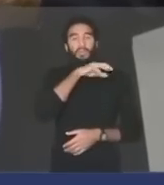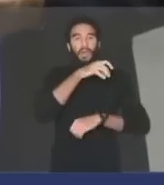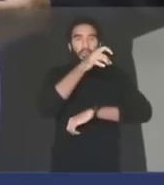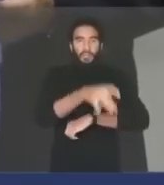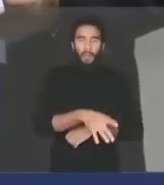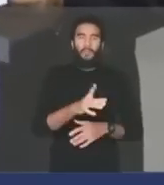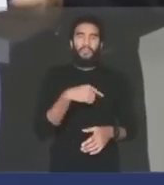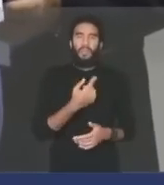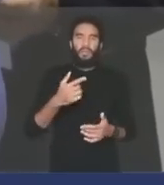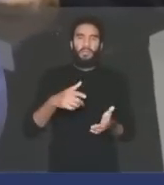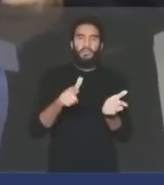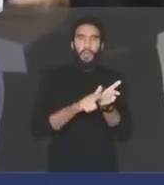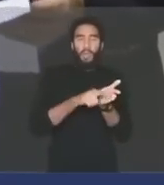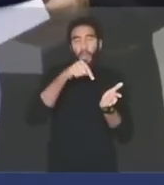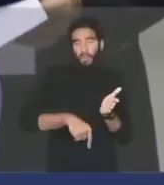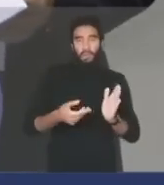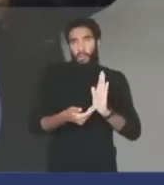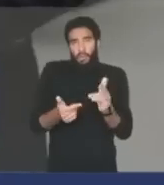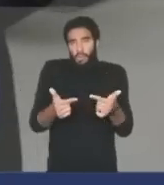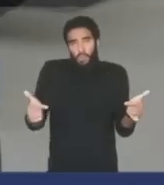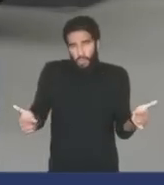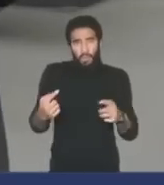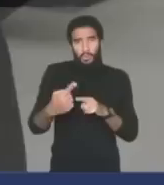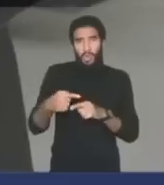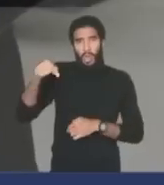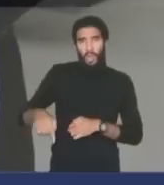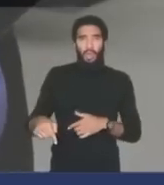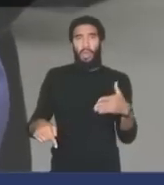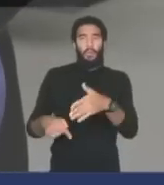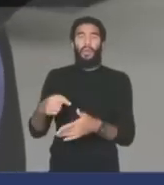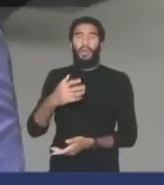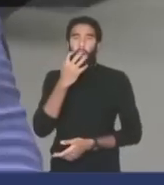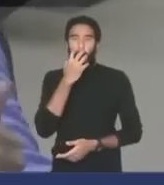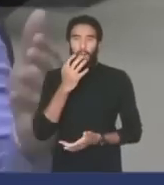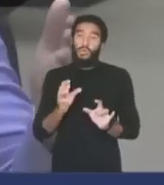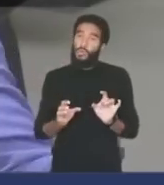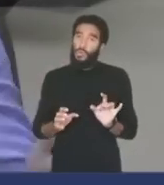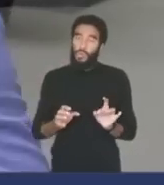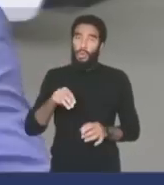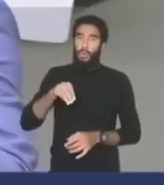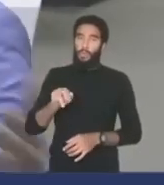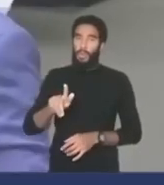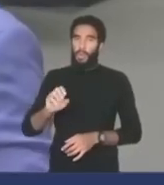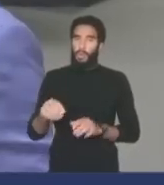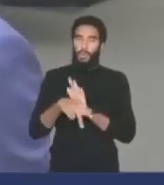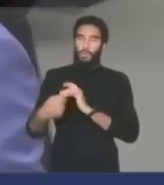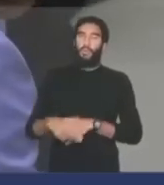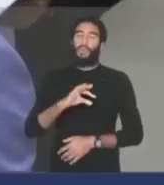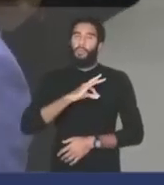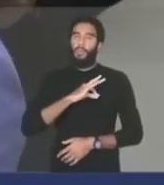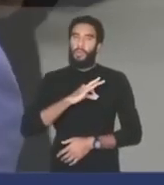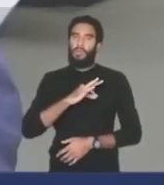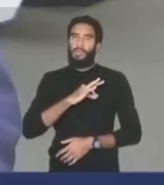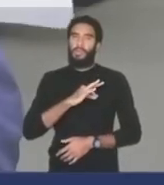aqui na Câmara dos Deputados, nenhum cartaz nesse sentido, porque aqui não frequenta cachorro, só a Margot, a linda labradora da Polícia Legislativa, que vez ou outra está aqui nos